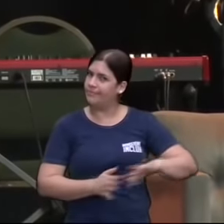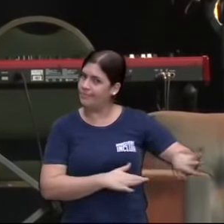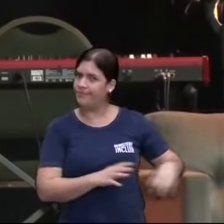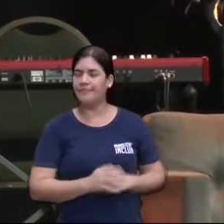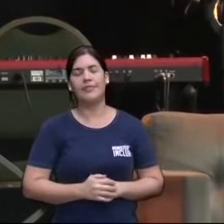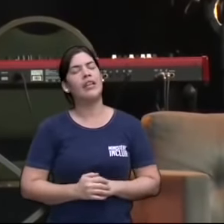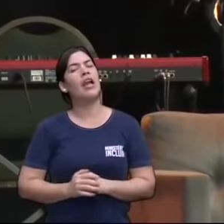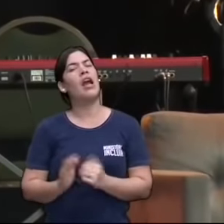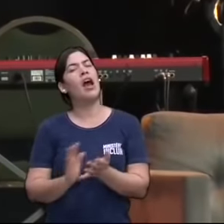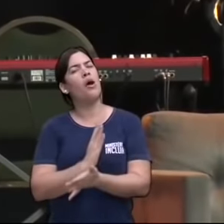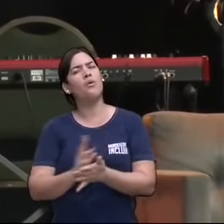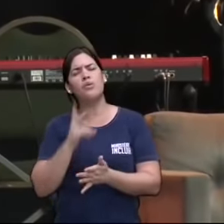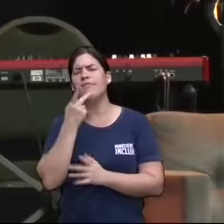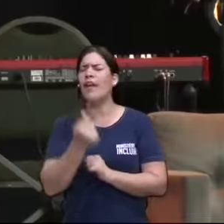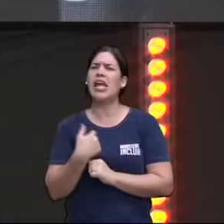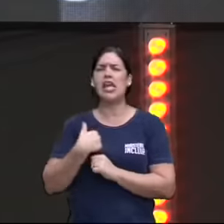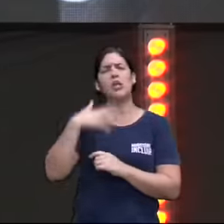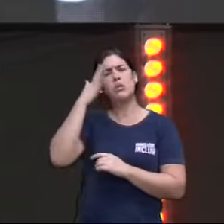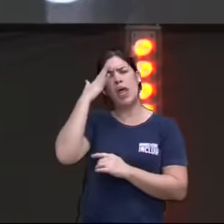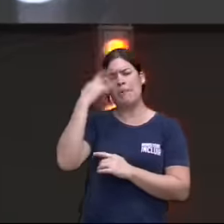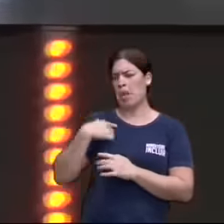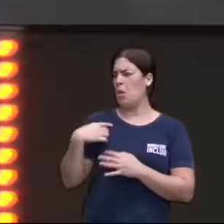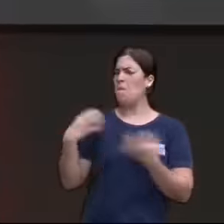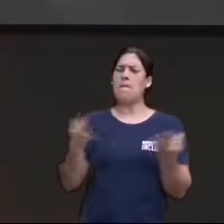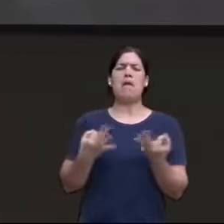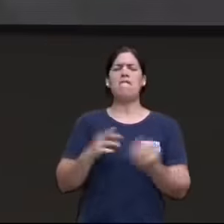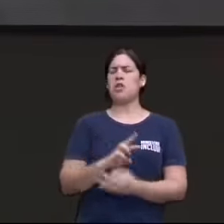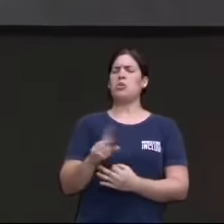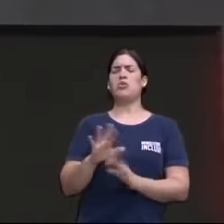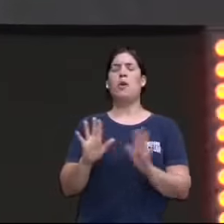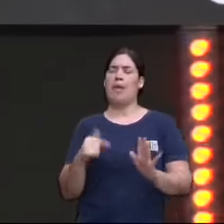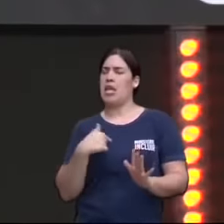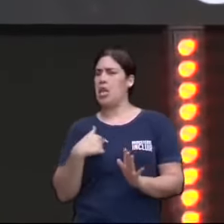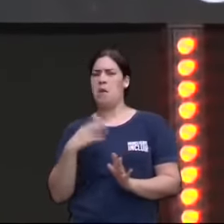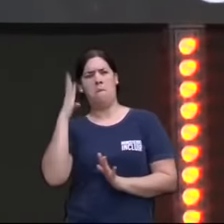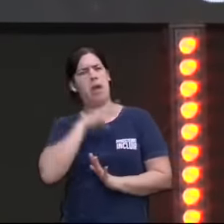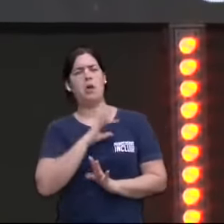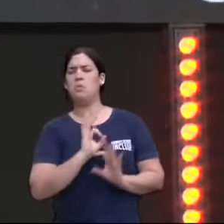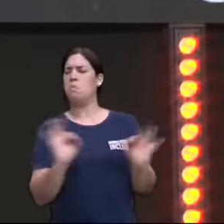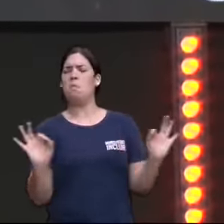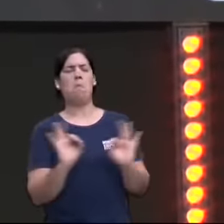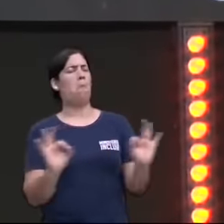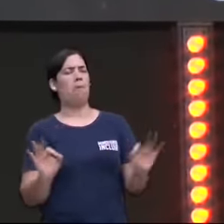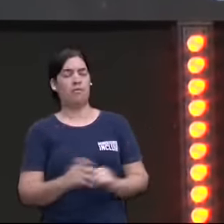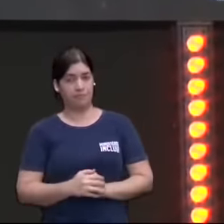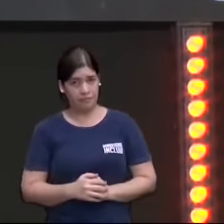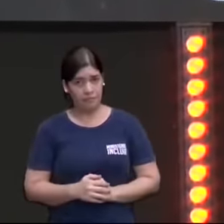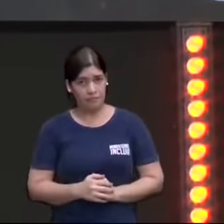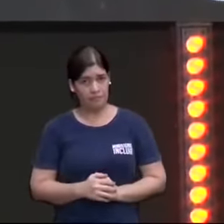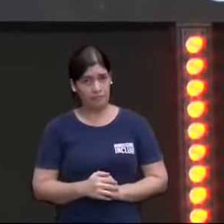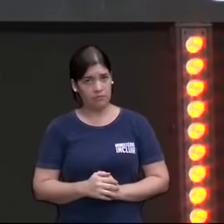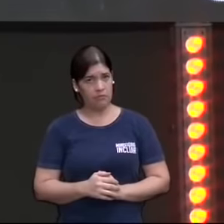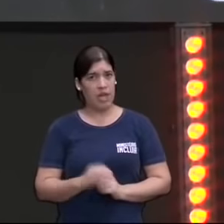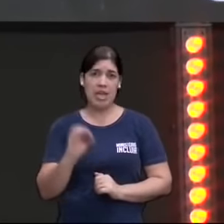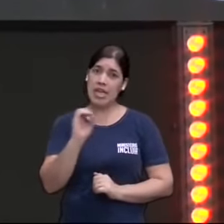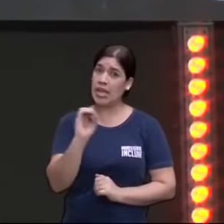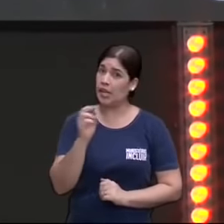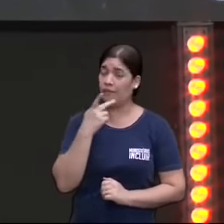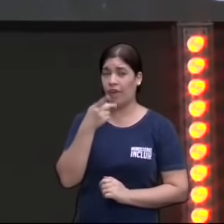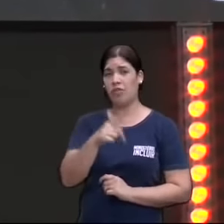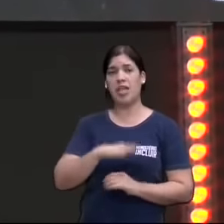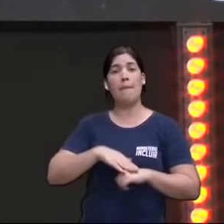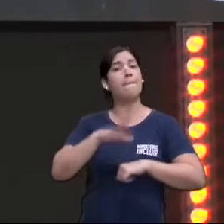sou perfeito, mas eu também não sou tão mal assim. Ninguém está dizendo se você é mais mal ou menos